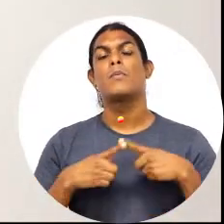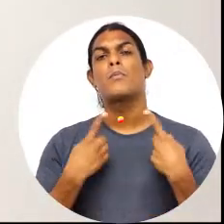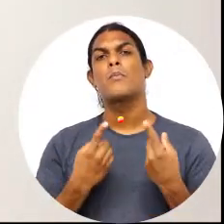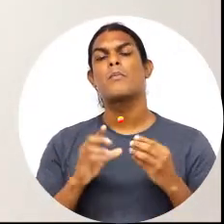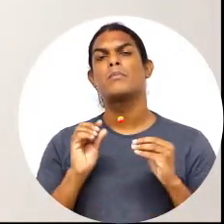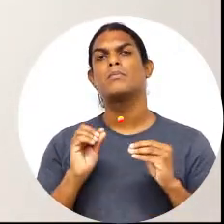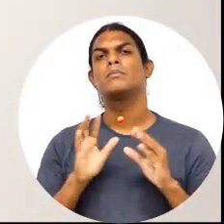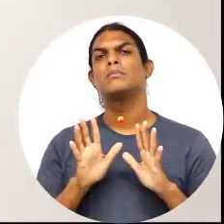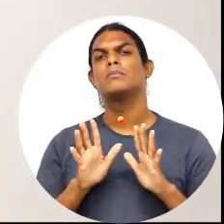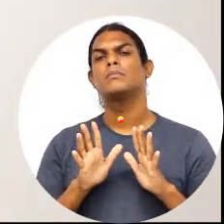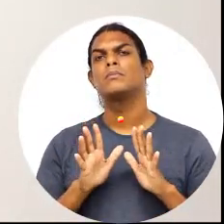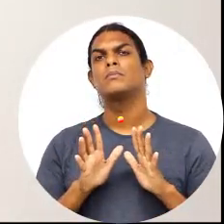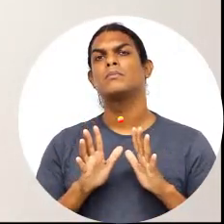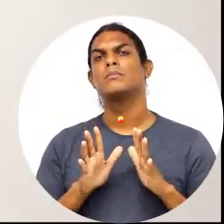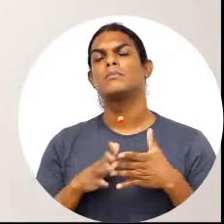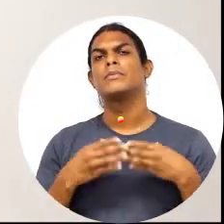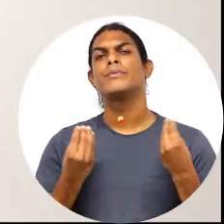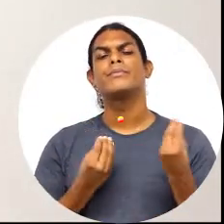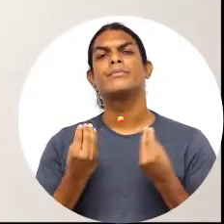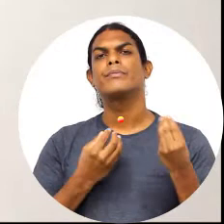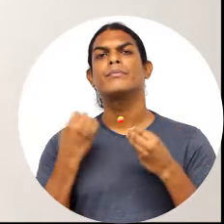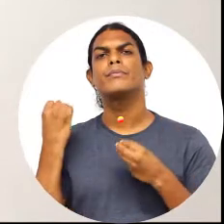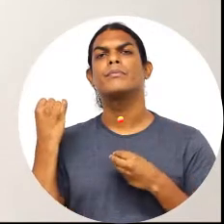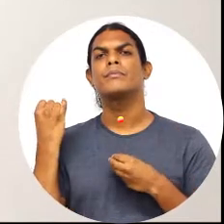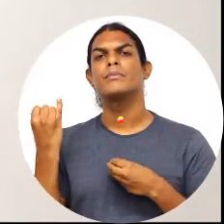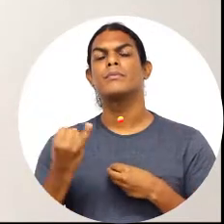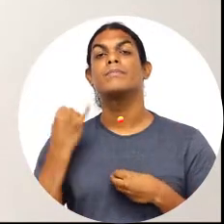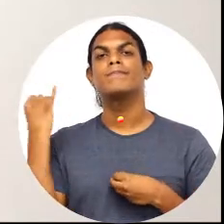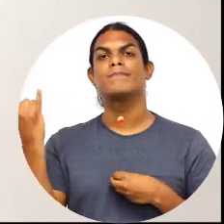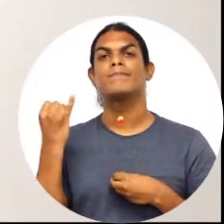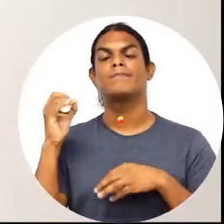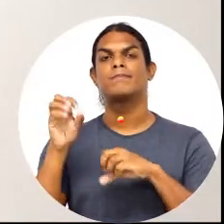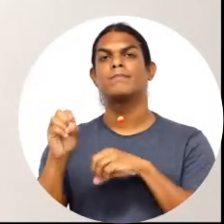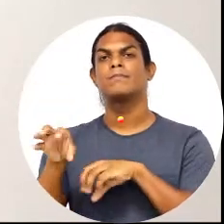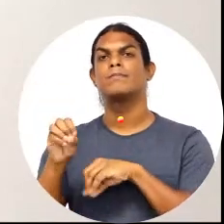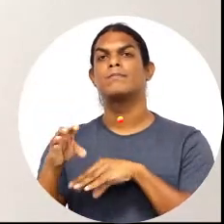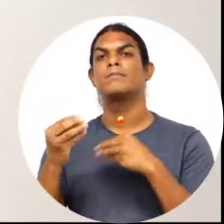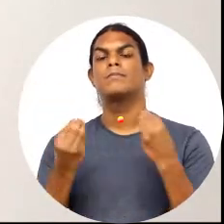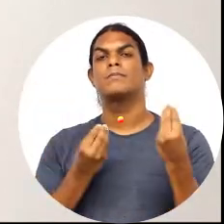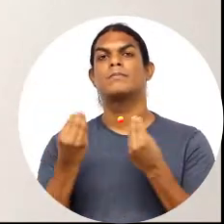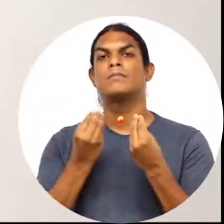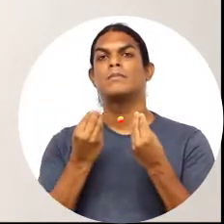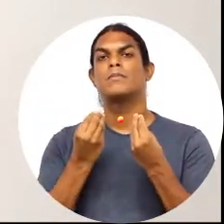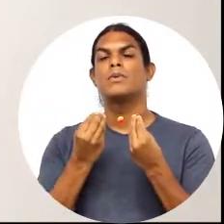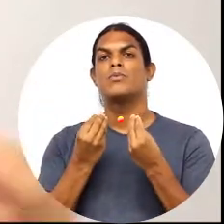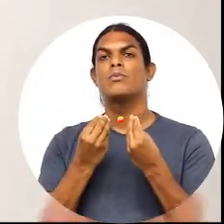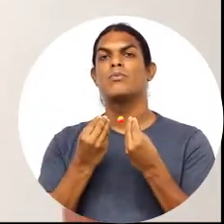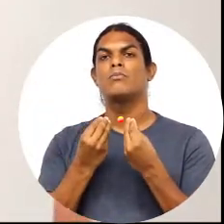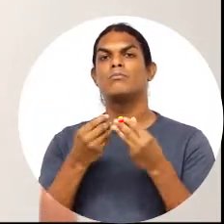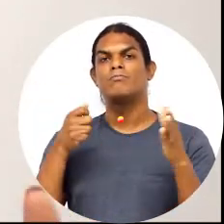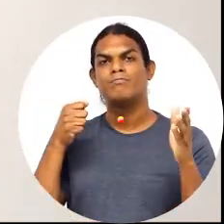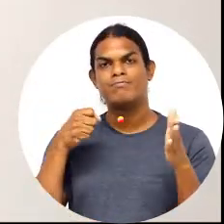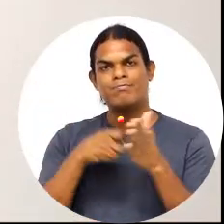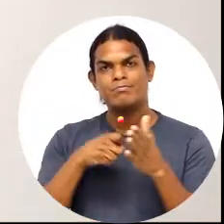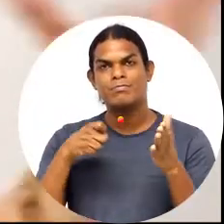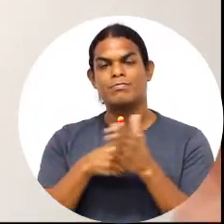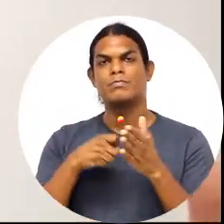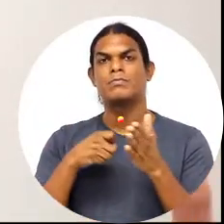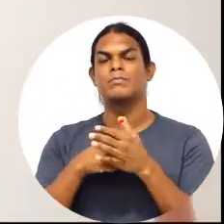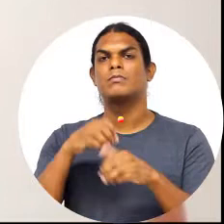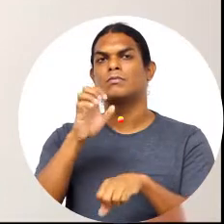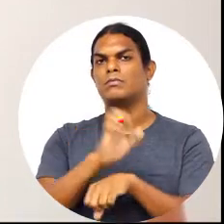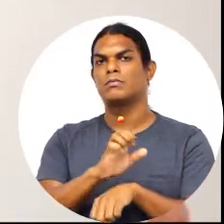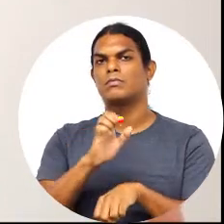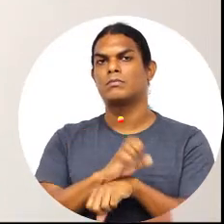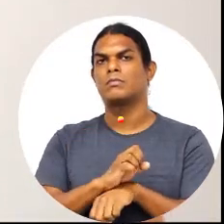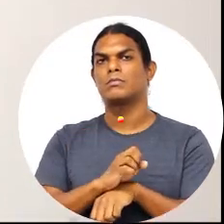Mas qual é a relevância da educação especificamente como dever do Estado? Antes não era um direito, mas não